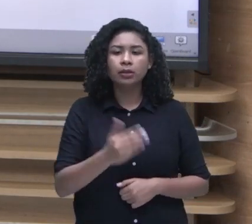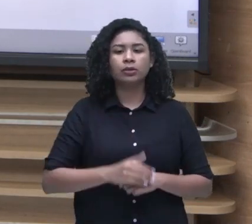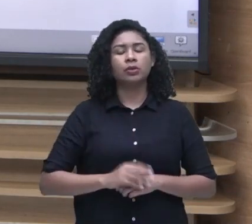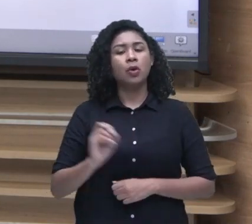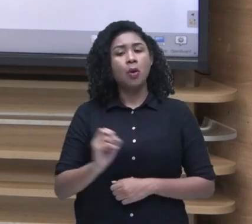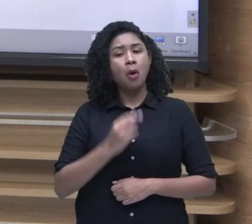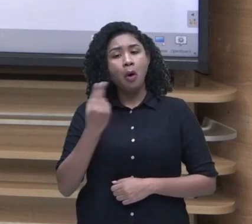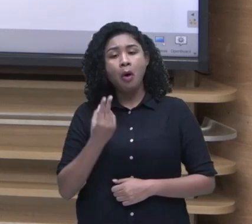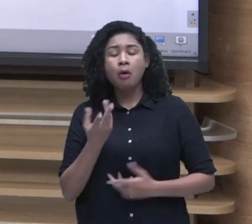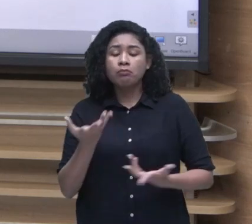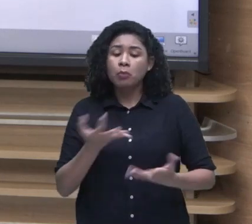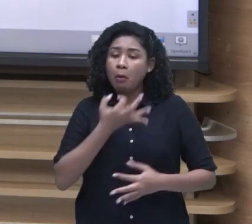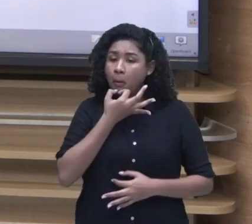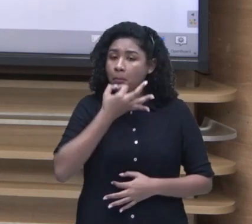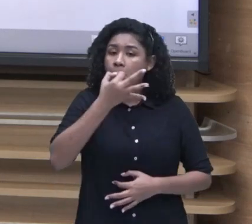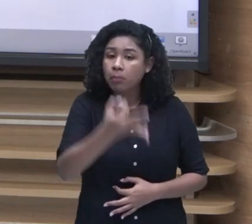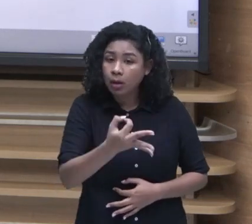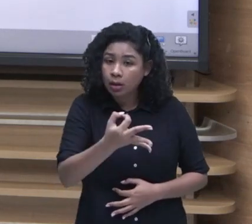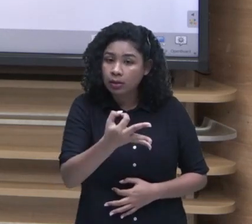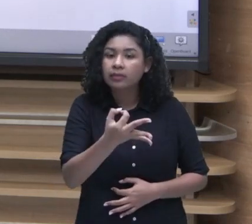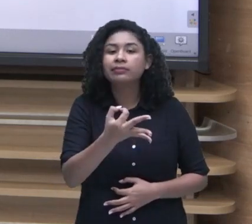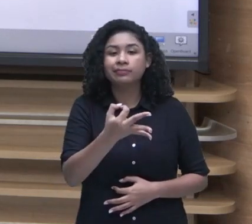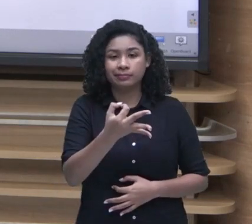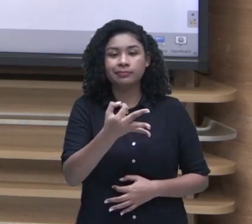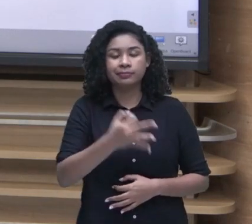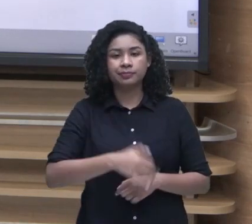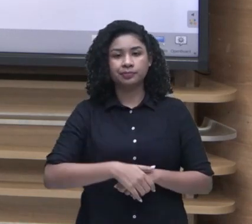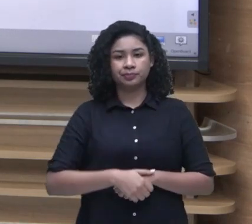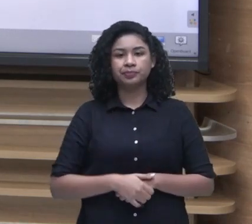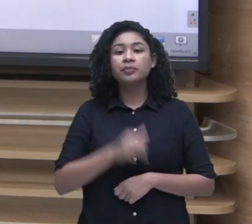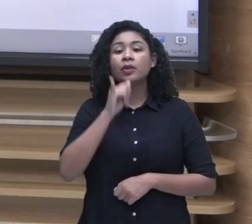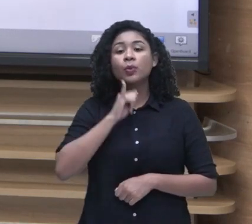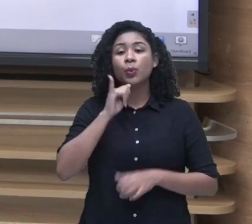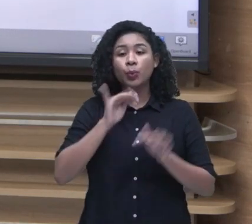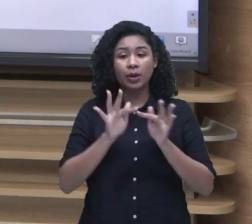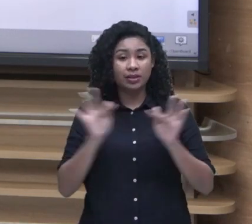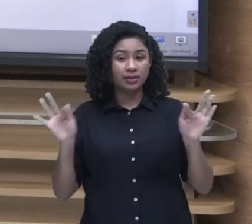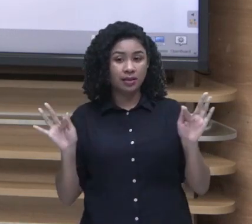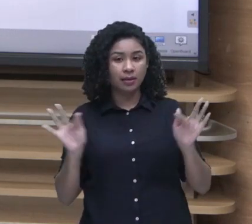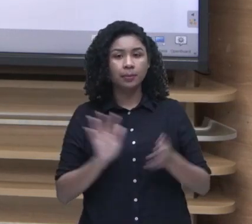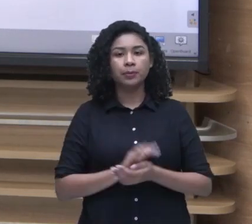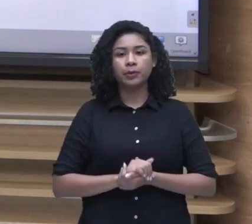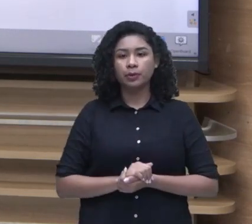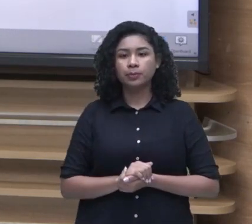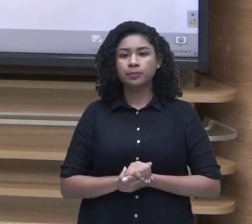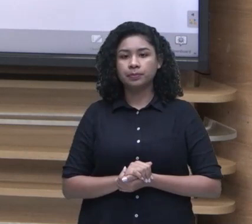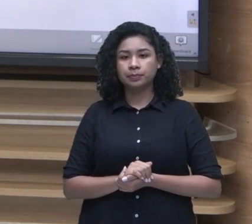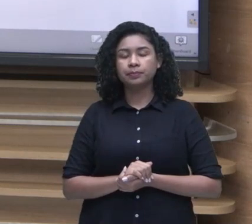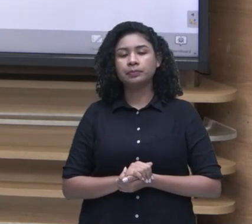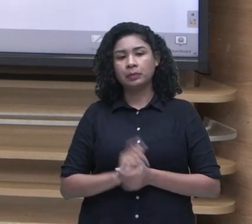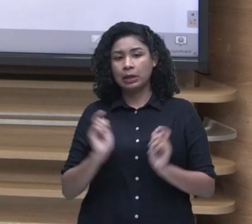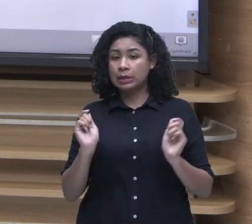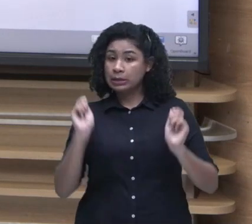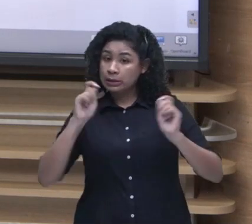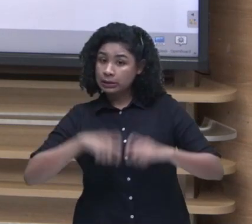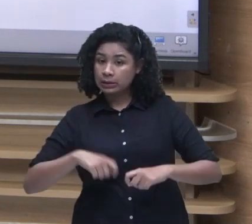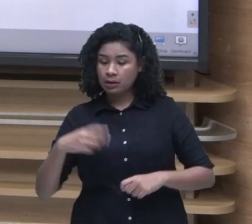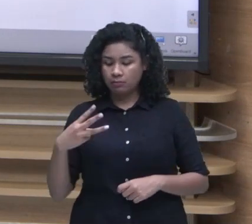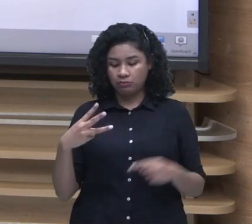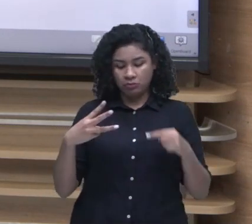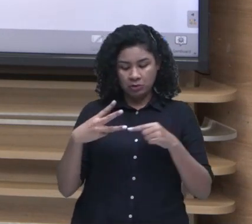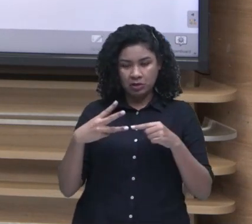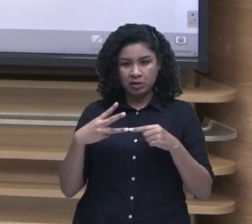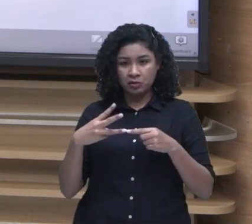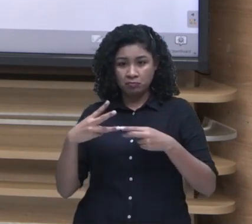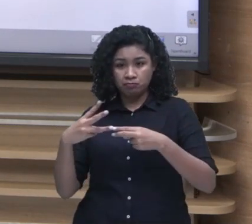uma sugestão. Então, vamos ver aqui o exemplo. O imperativo pode ser também